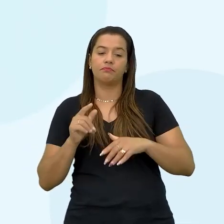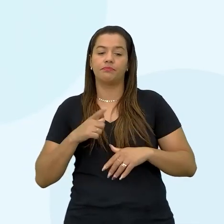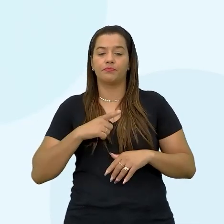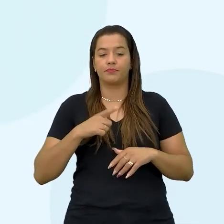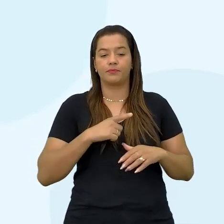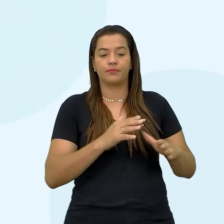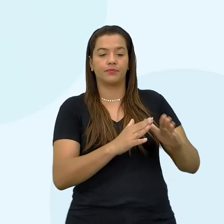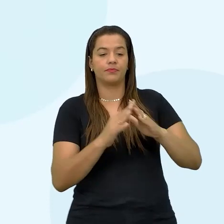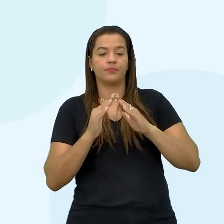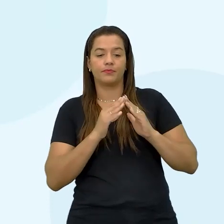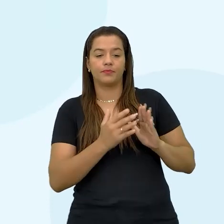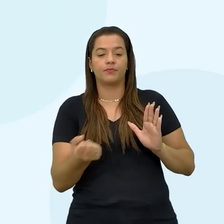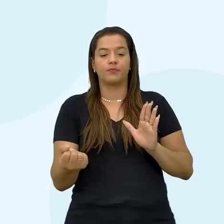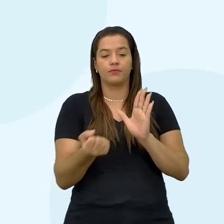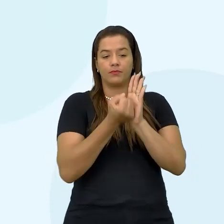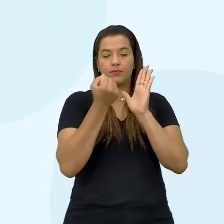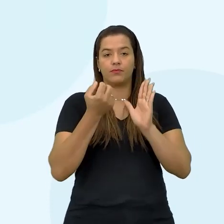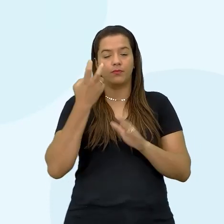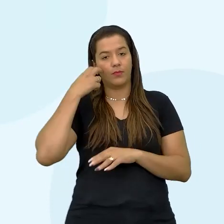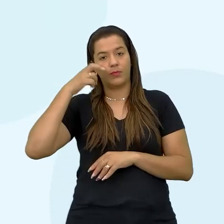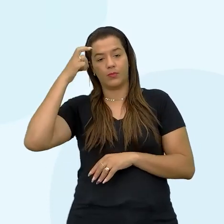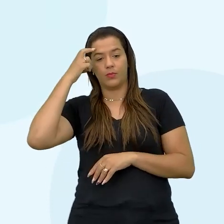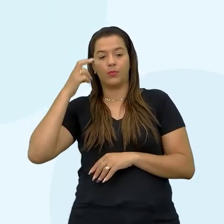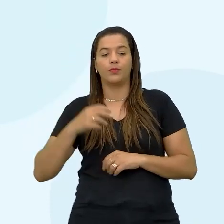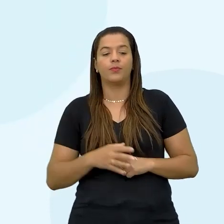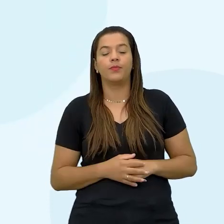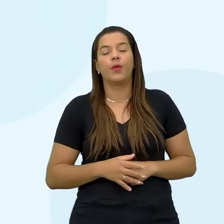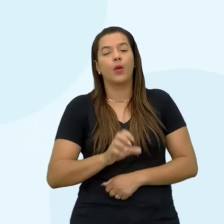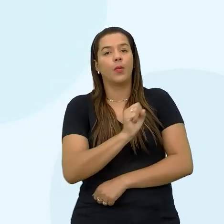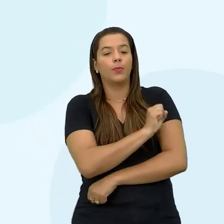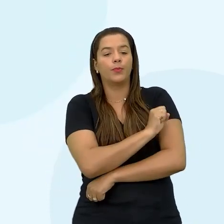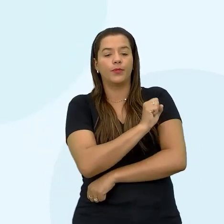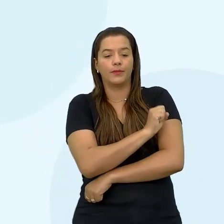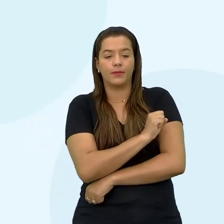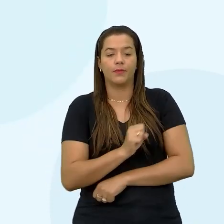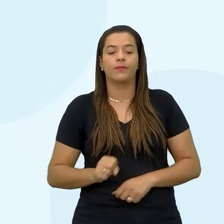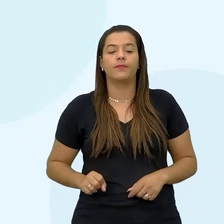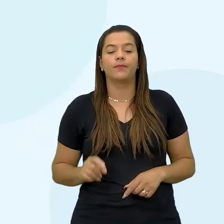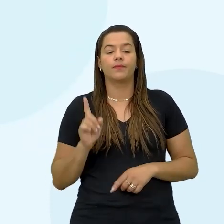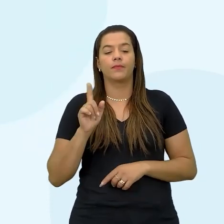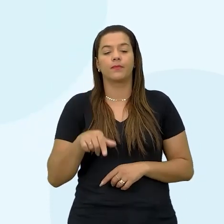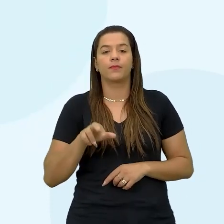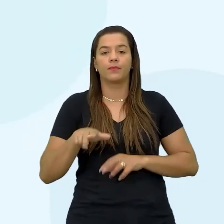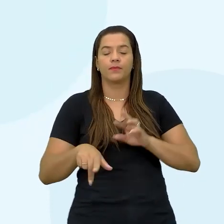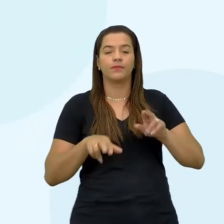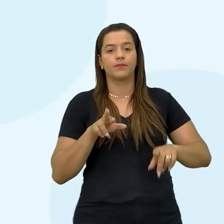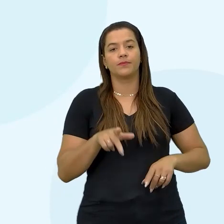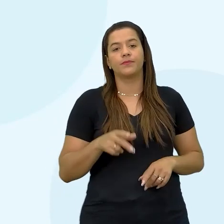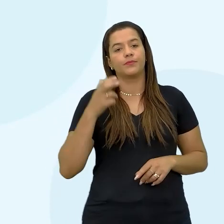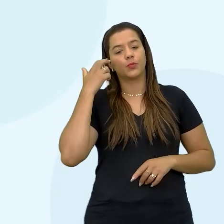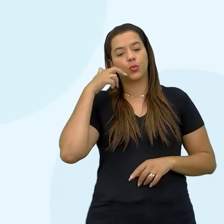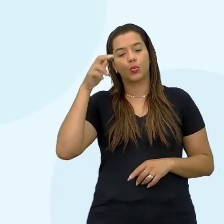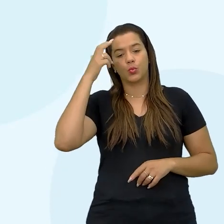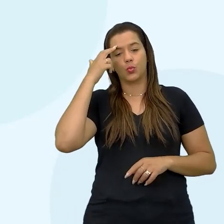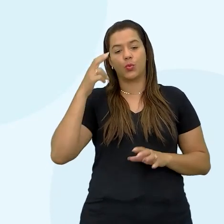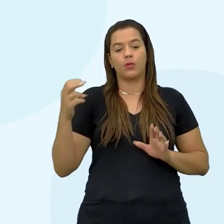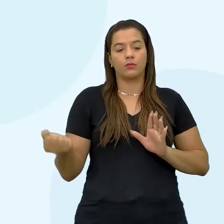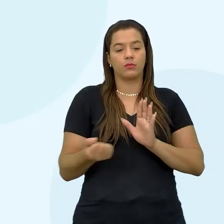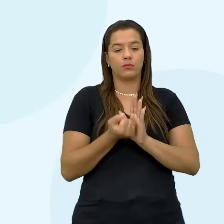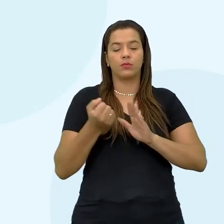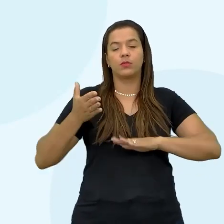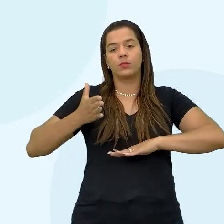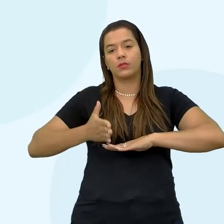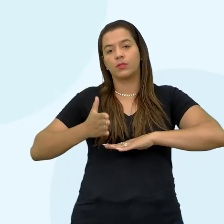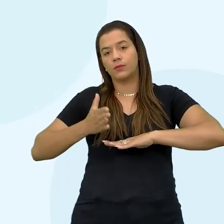e matrizes estéticas e culturais. Oitavo ano, referências culturais e estéticas nas práticas contemporâneas